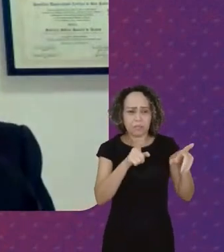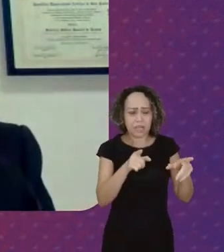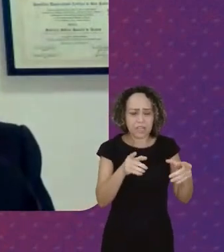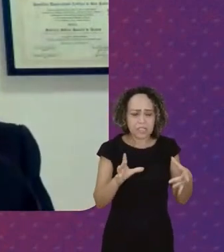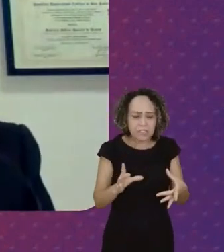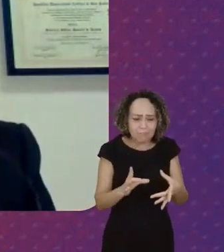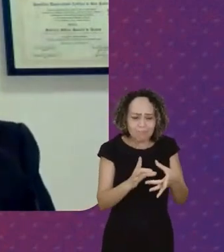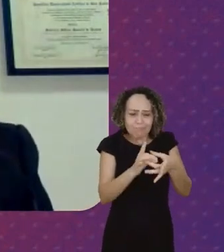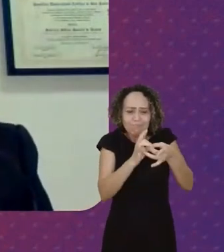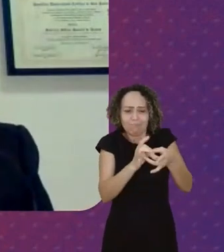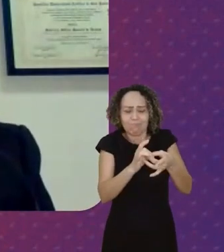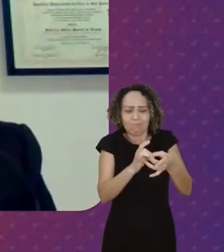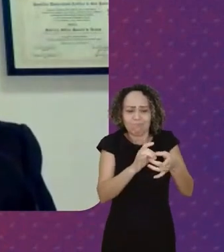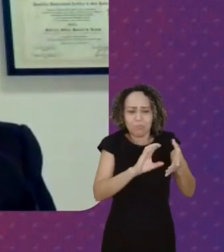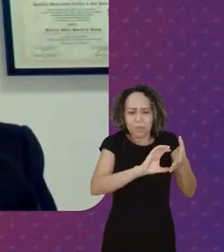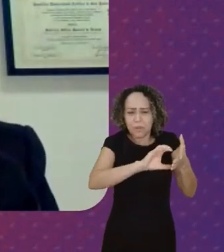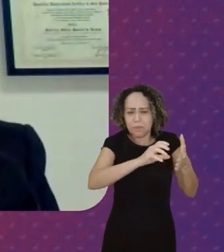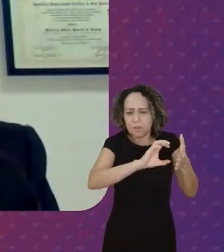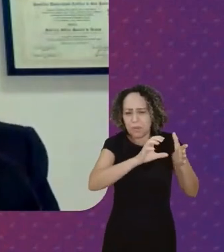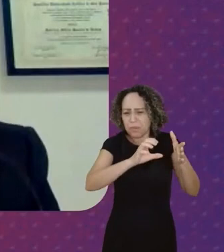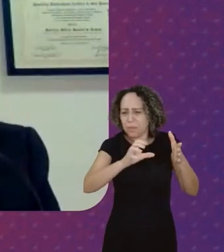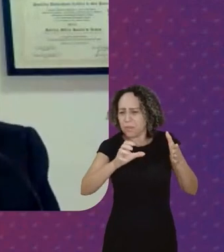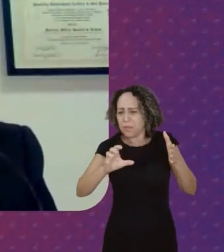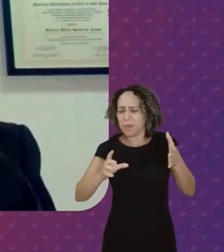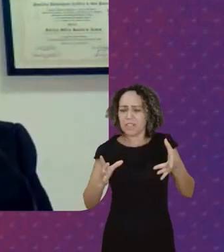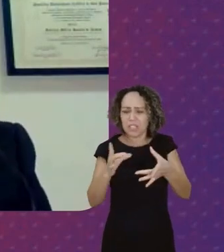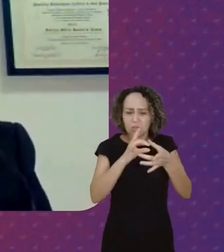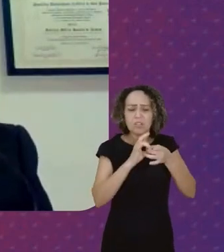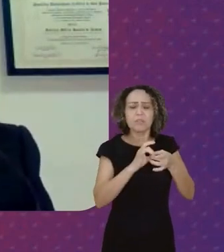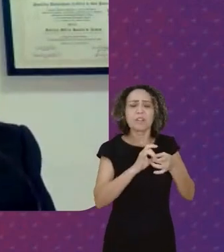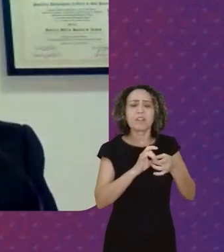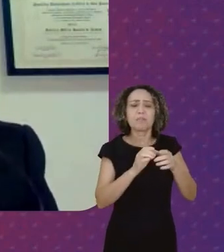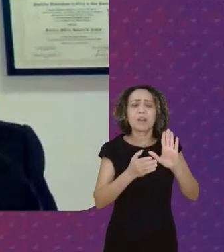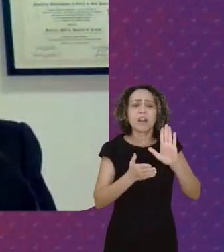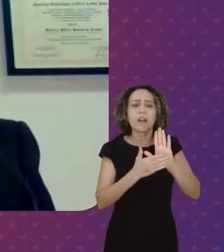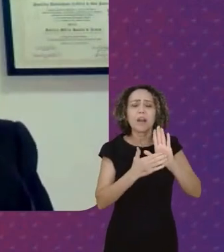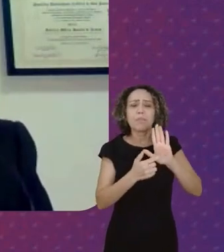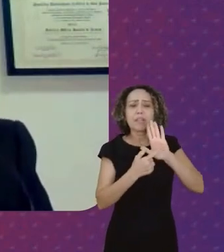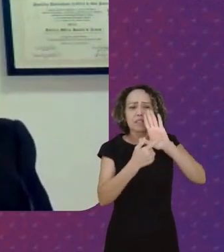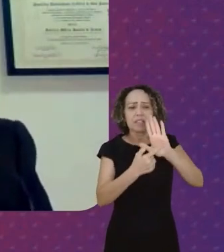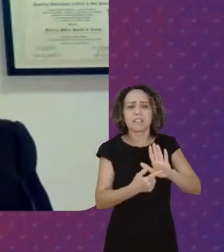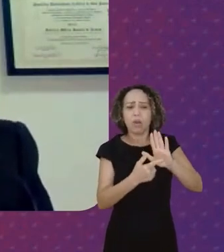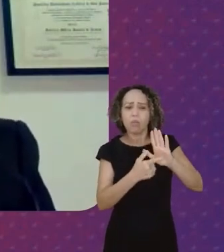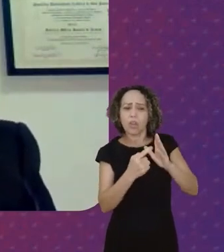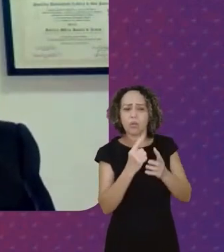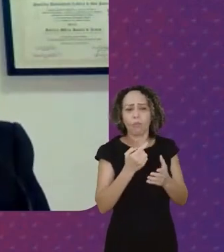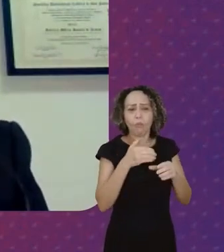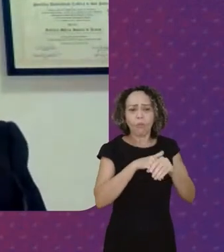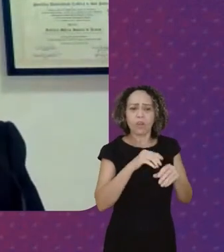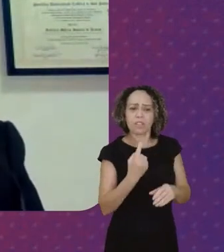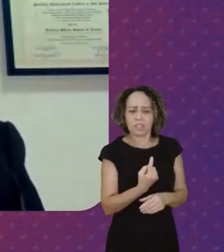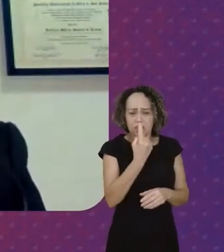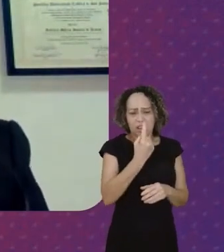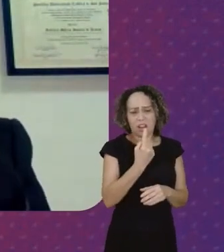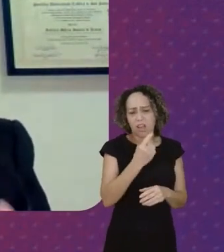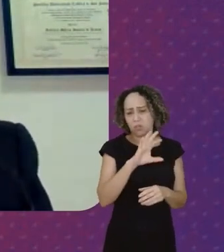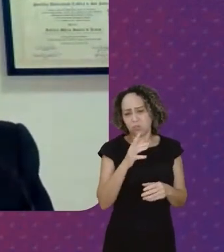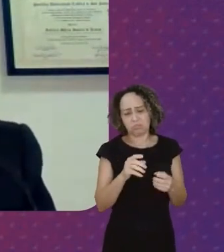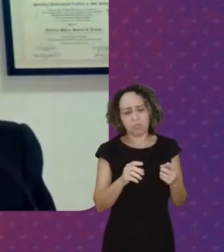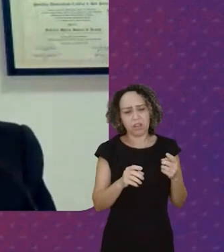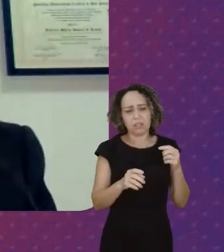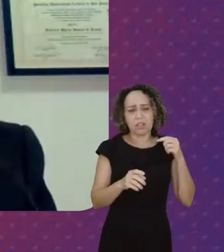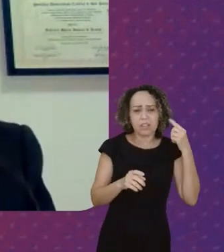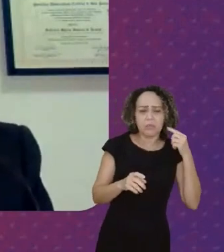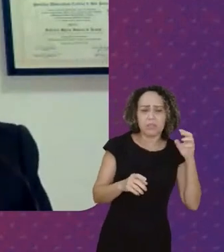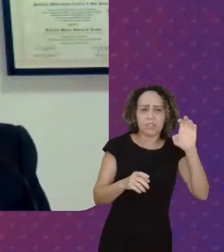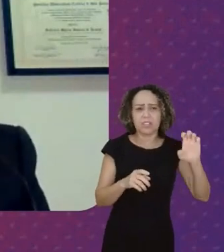chapa única de candidatos à vereança ou de candidatos para deputado estadual ou candidatas a deputada federal,